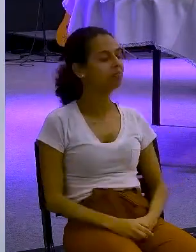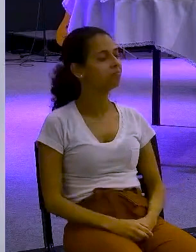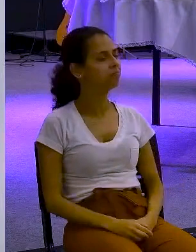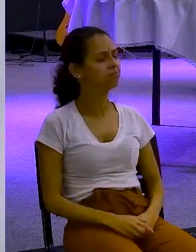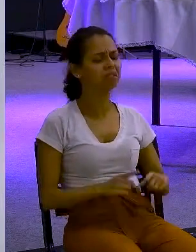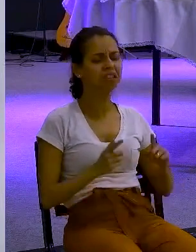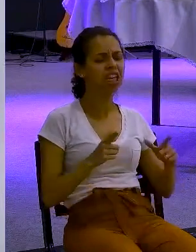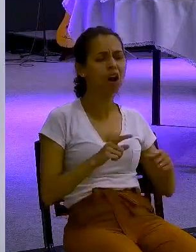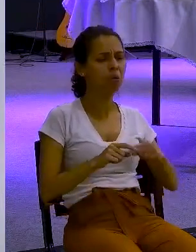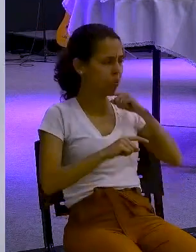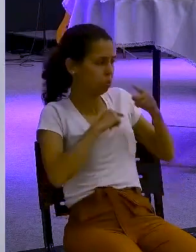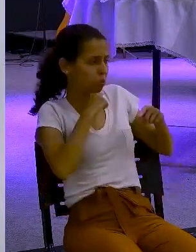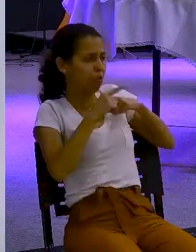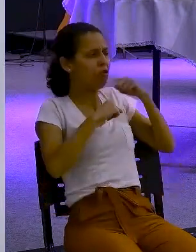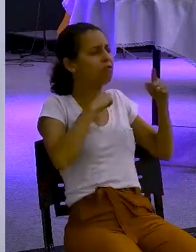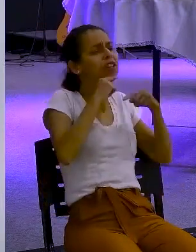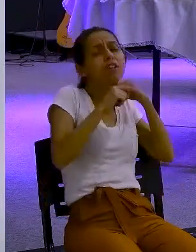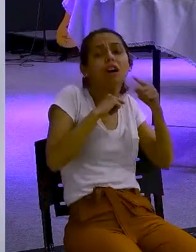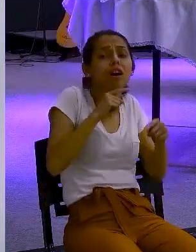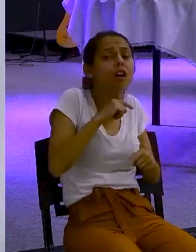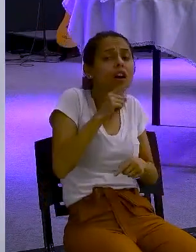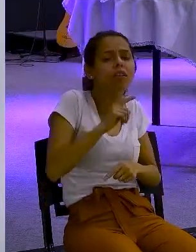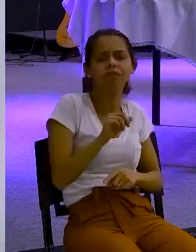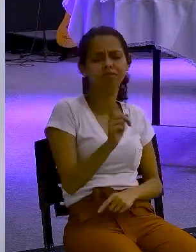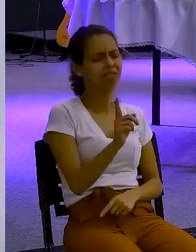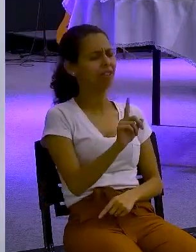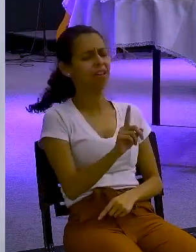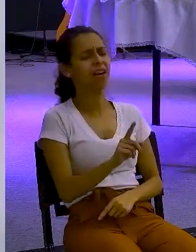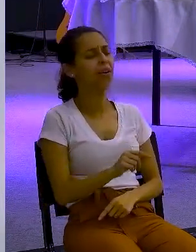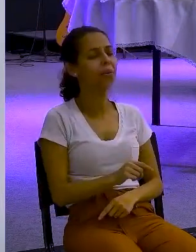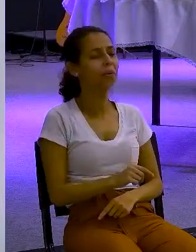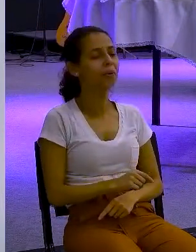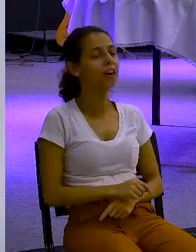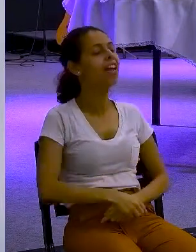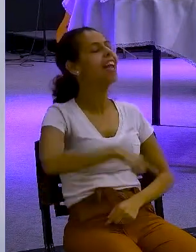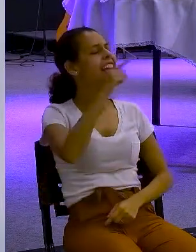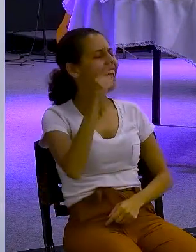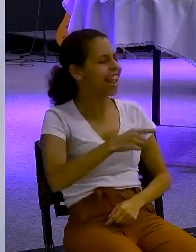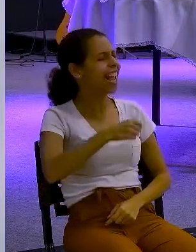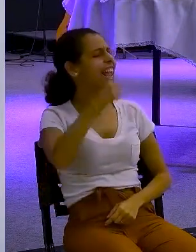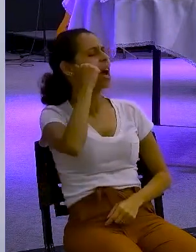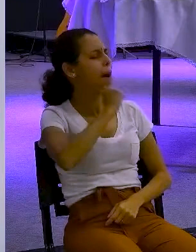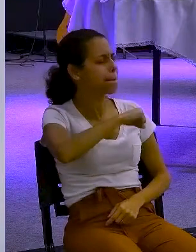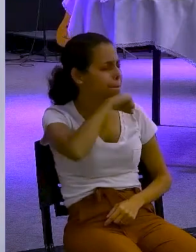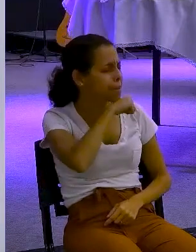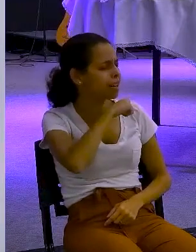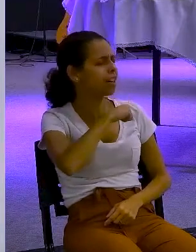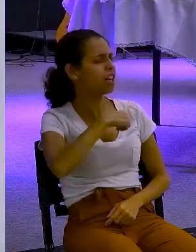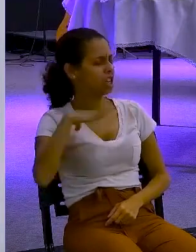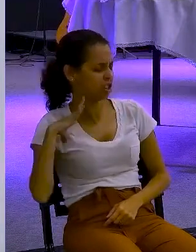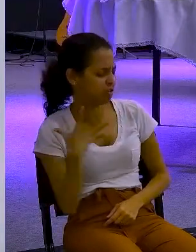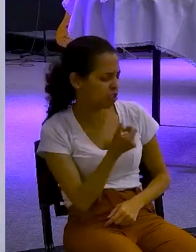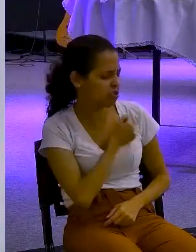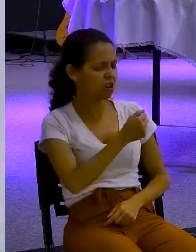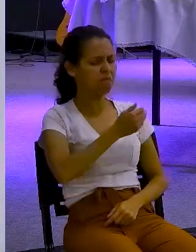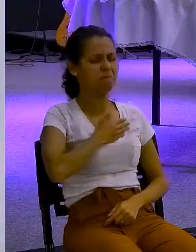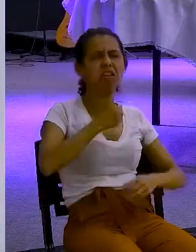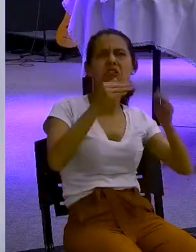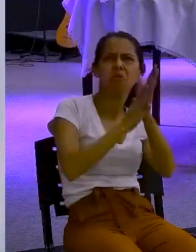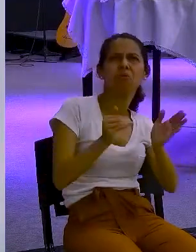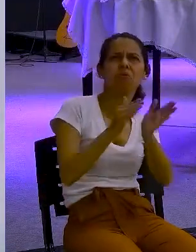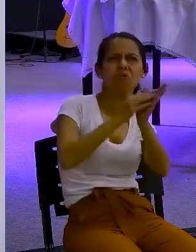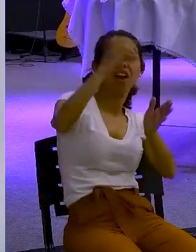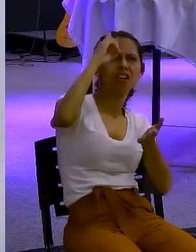para duvidar. É a mãe do meu Senhor, louvado